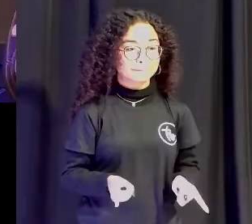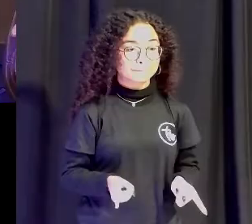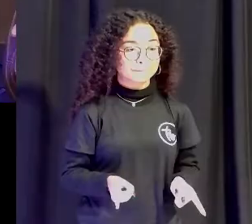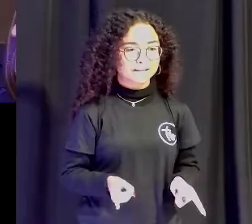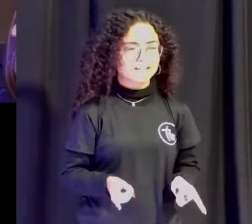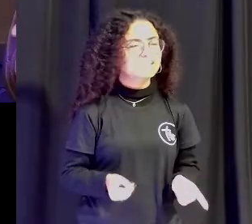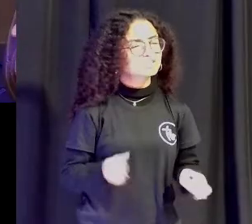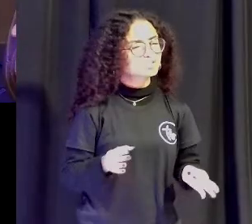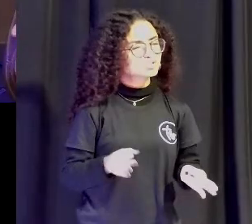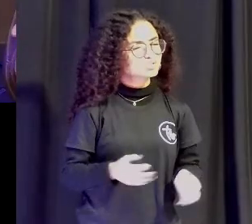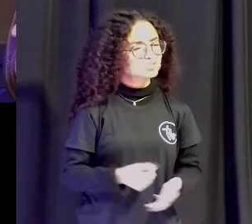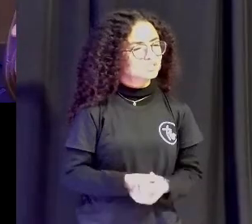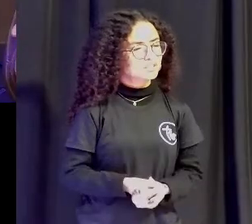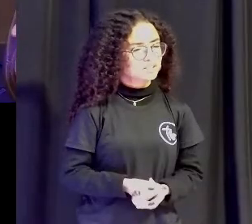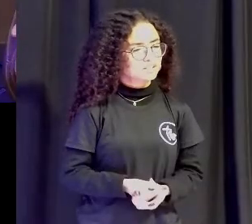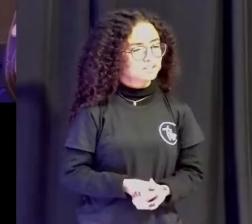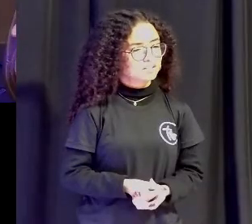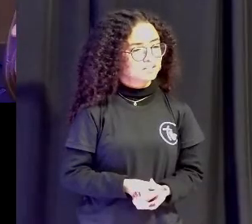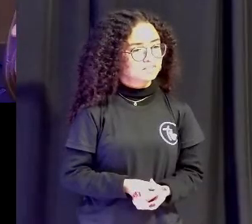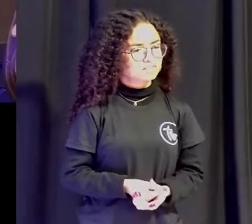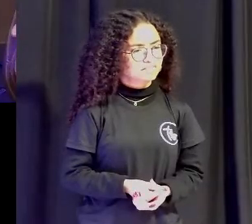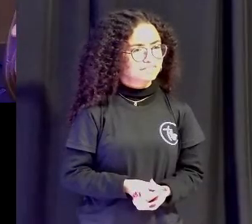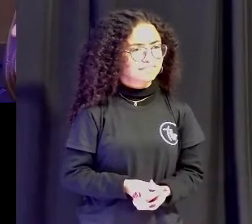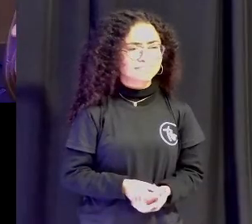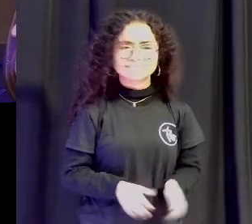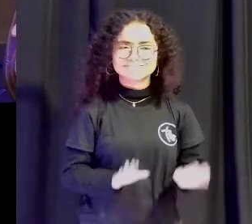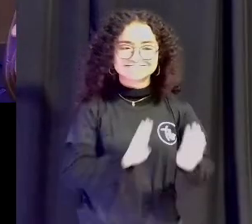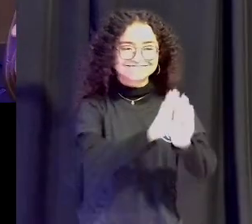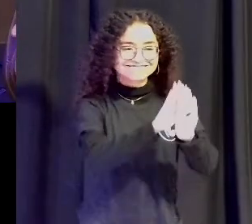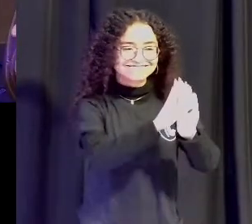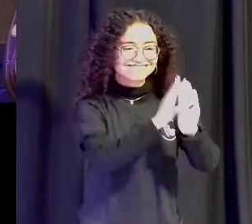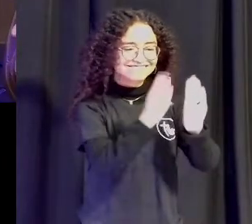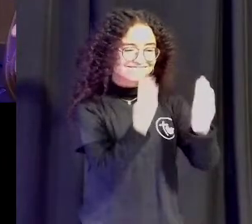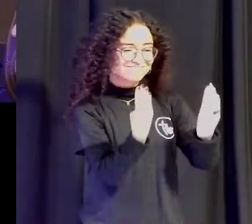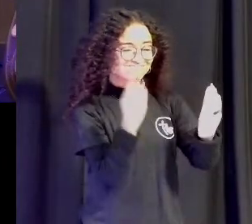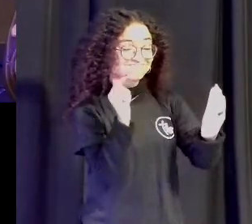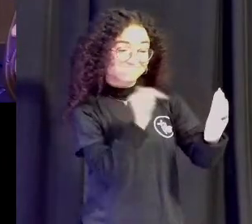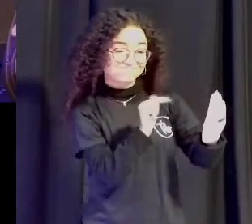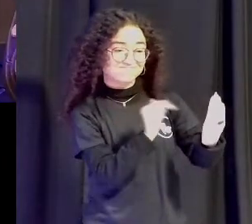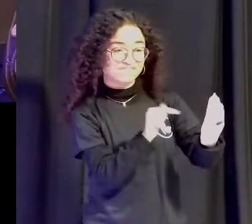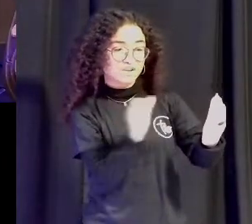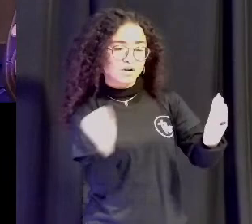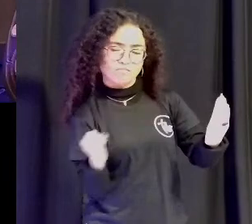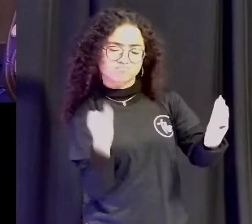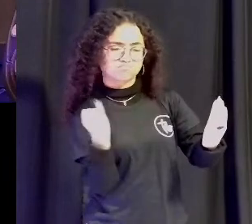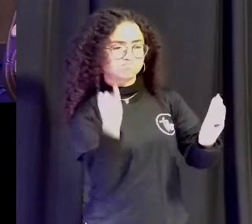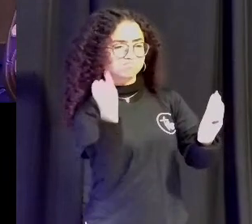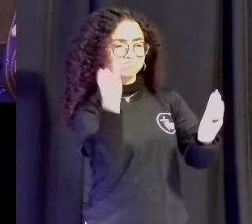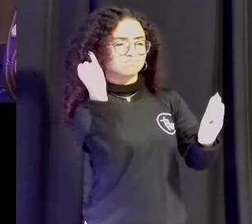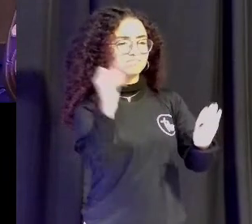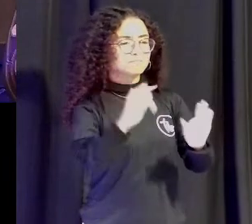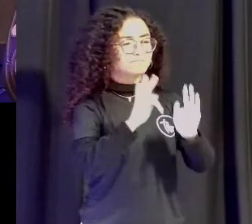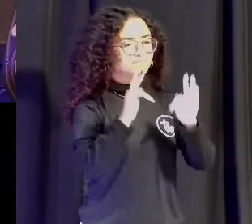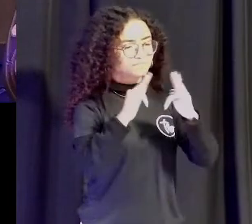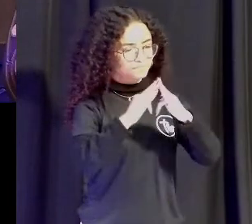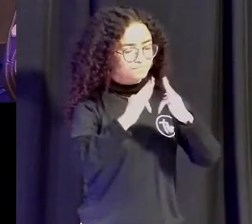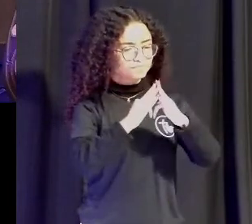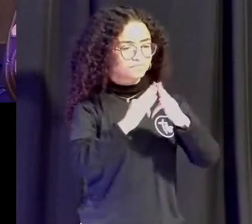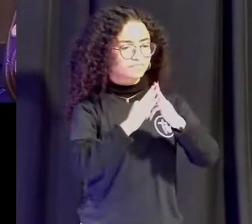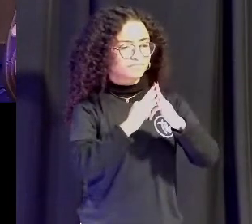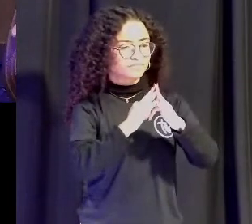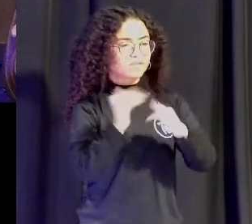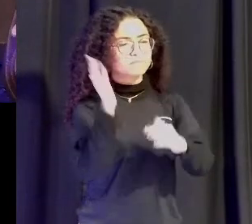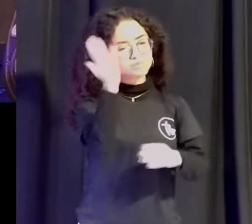portas, a porta de uma das portas mais importantes do templo, a mais suntuosa, a mais